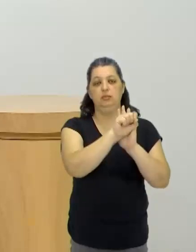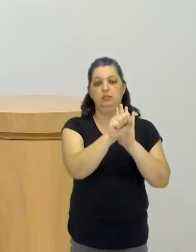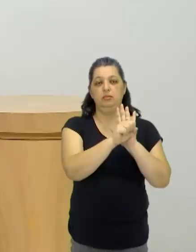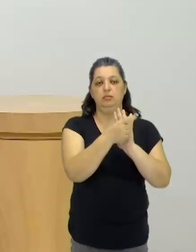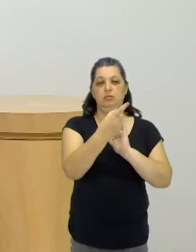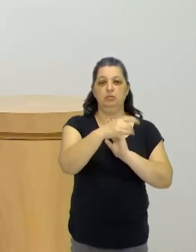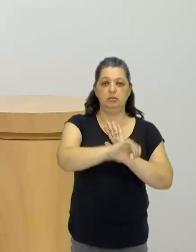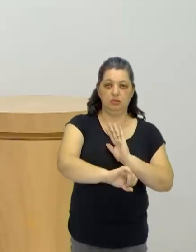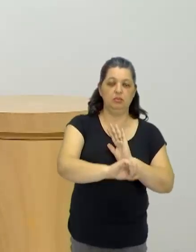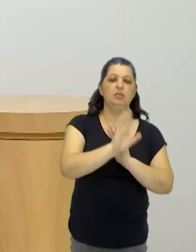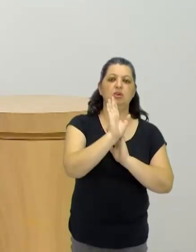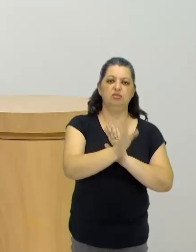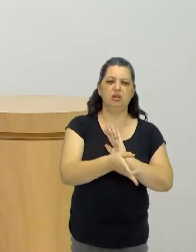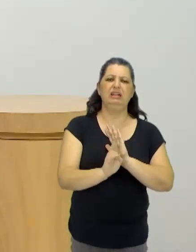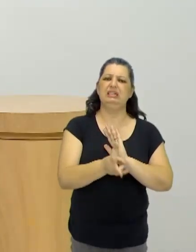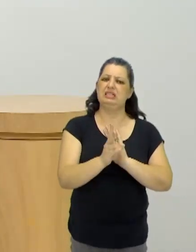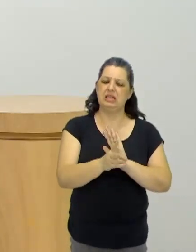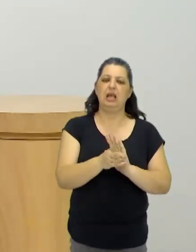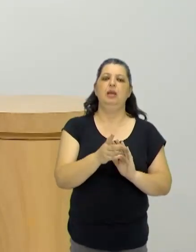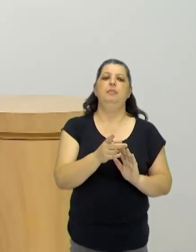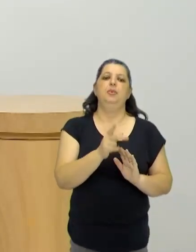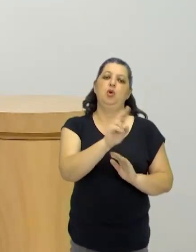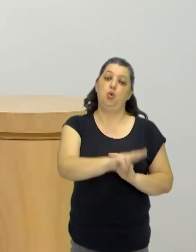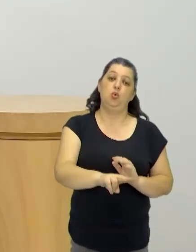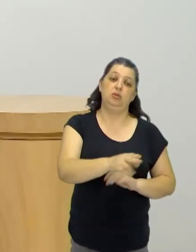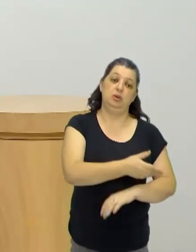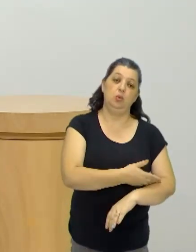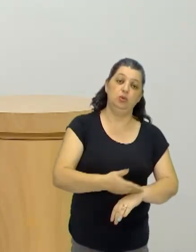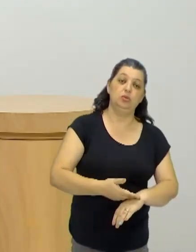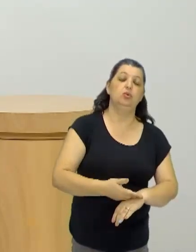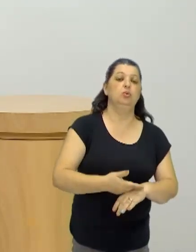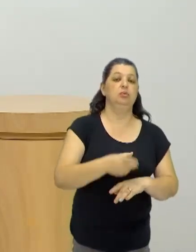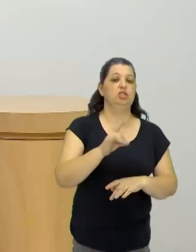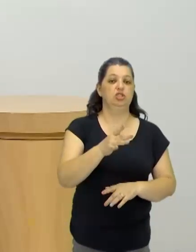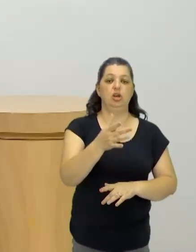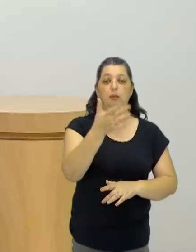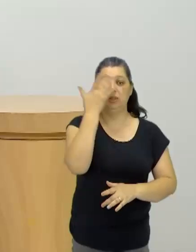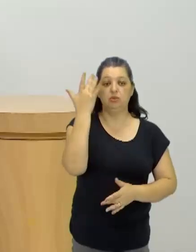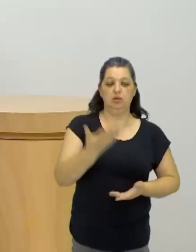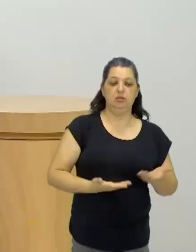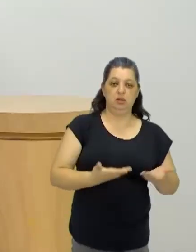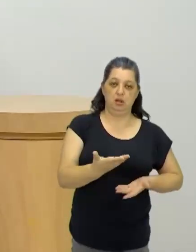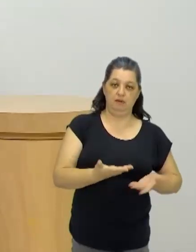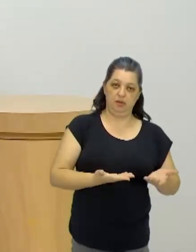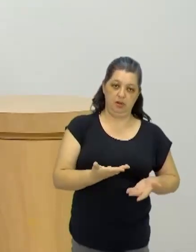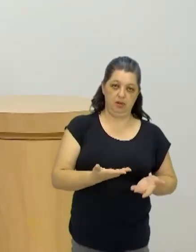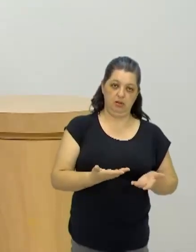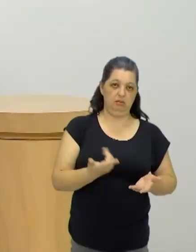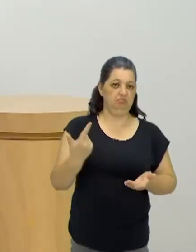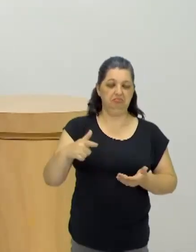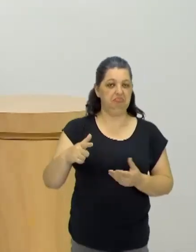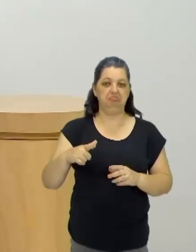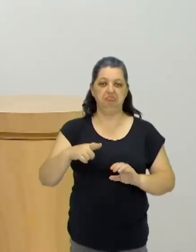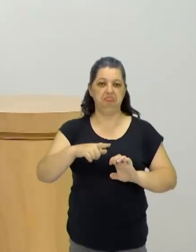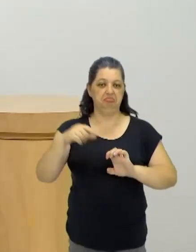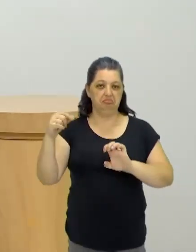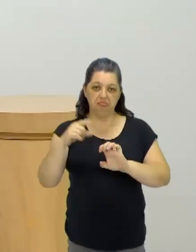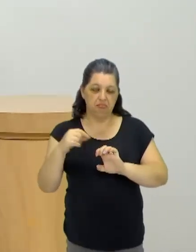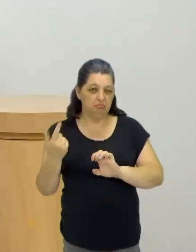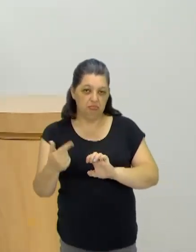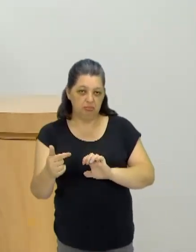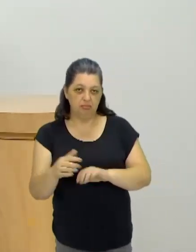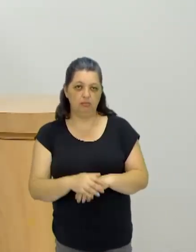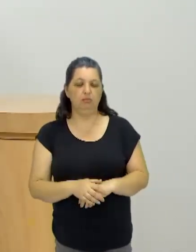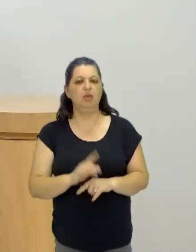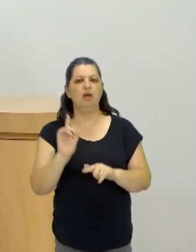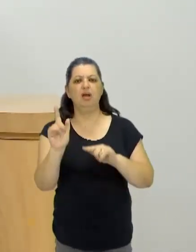ela foi acostumada a ter serviçais. Não trabalhadores. Ou seja, ela não é empreendedora, ela vê trabalho